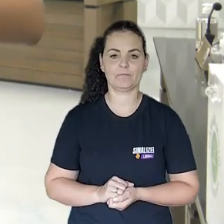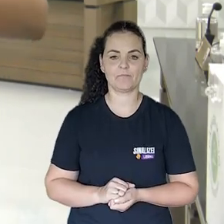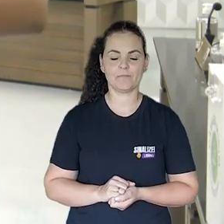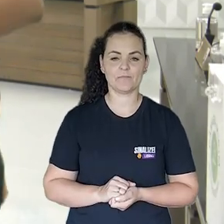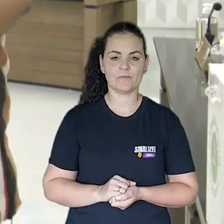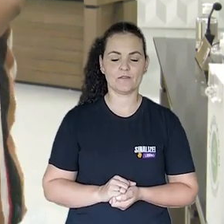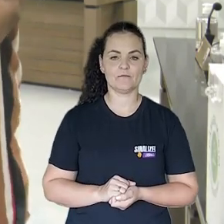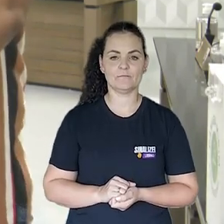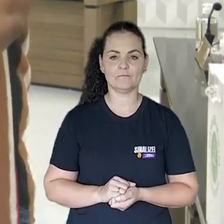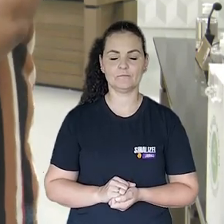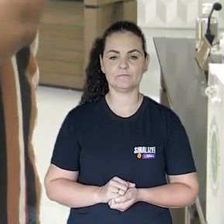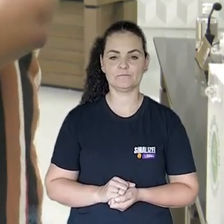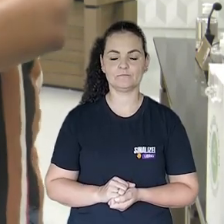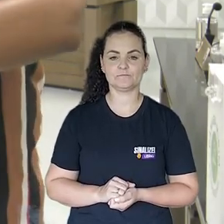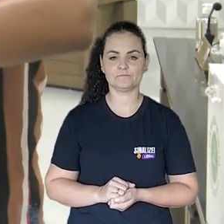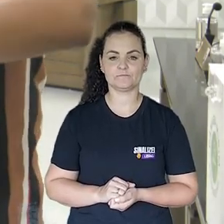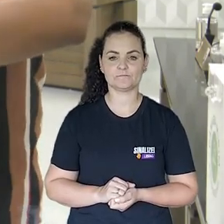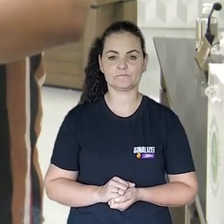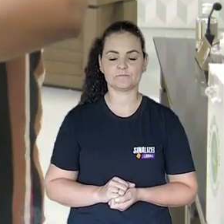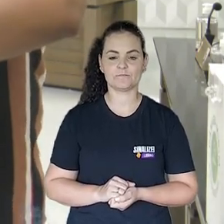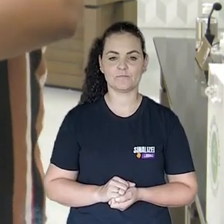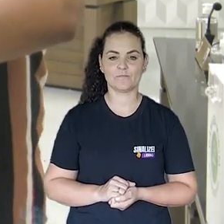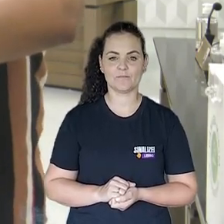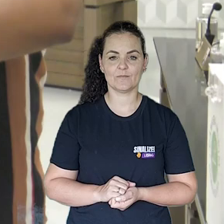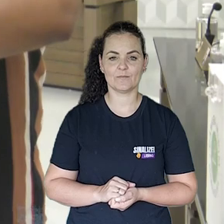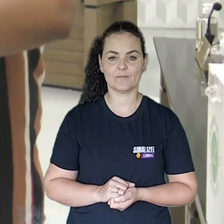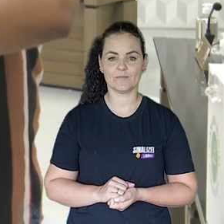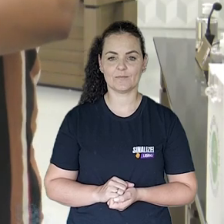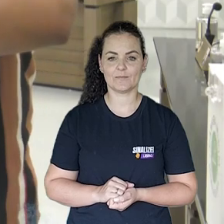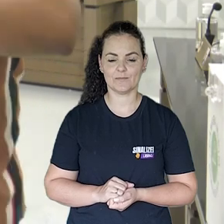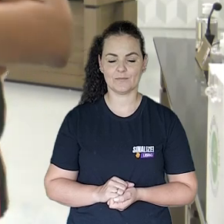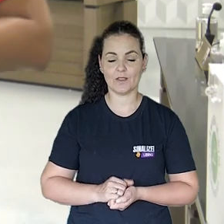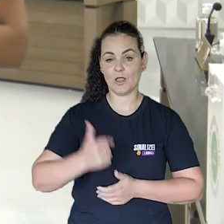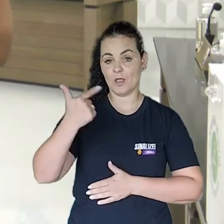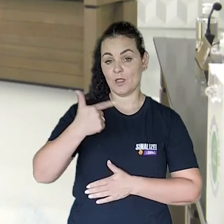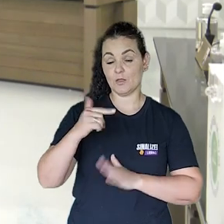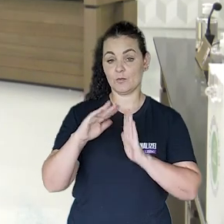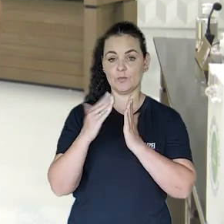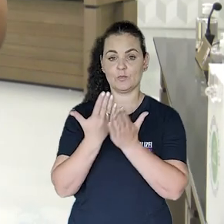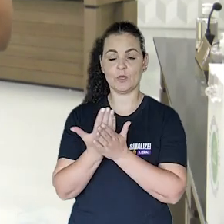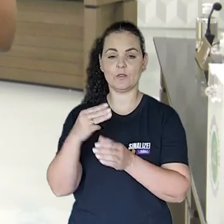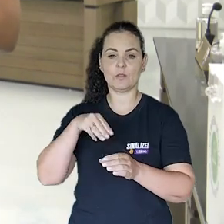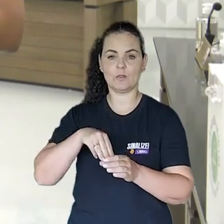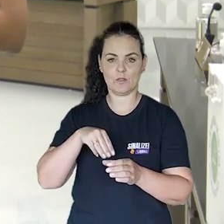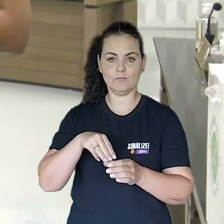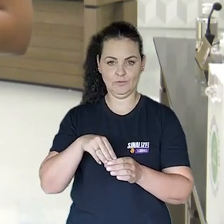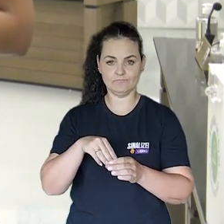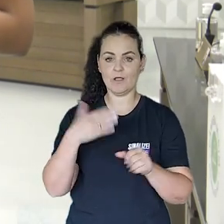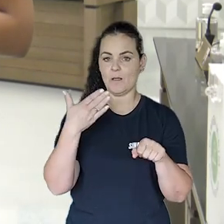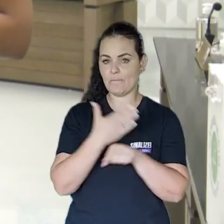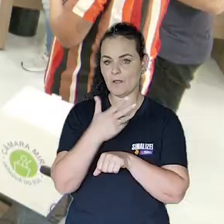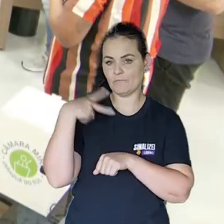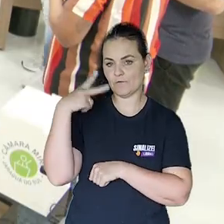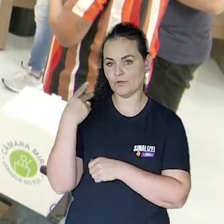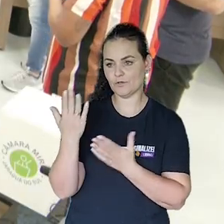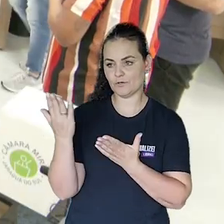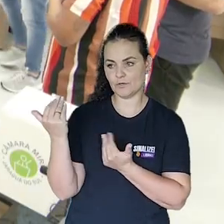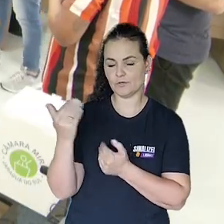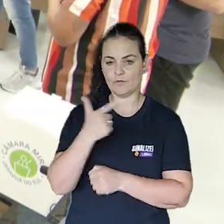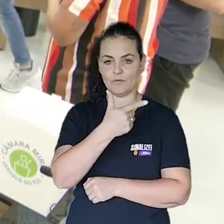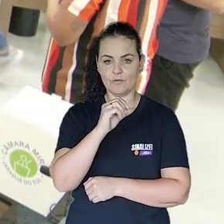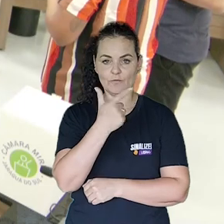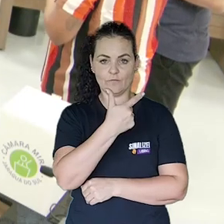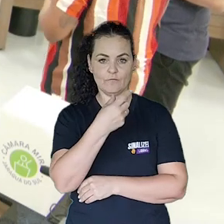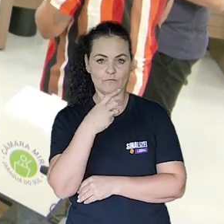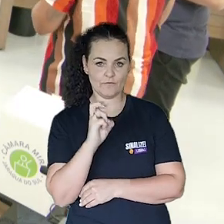Segunda escola municipal que vai participar do vereador Mirim 2025, Luiz Gonzaga Iroso. A escola